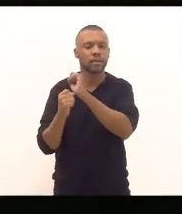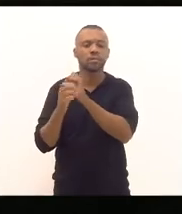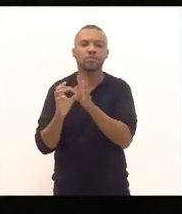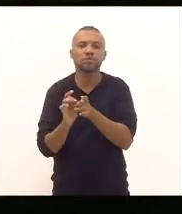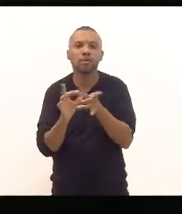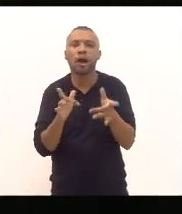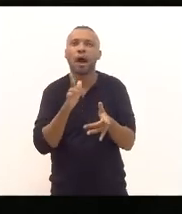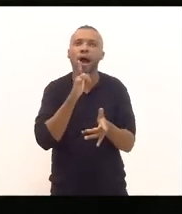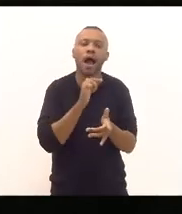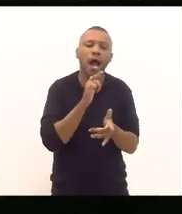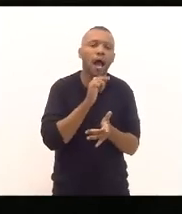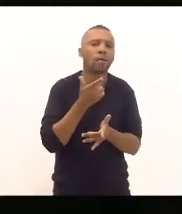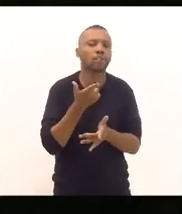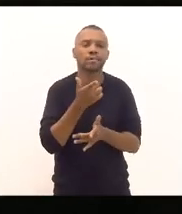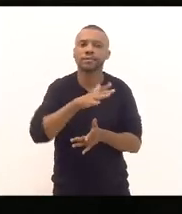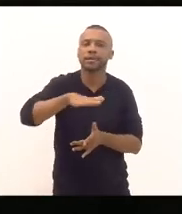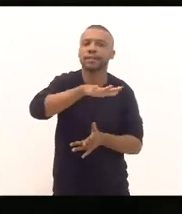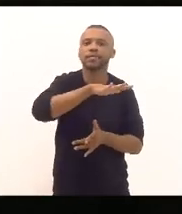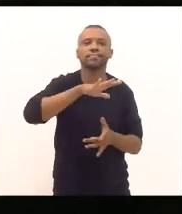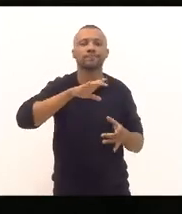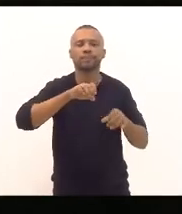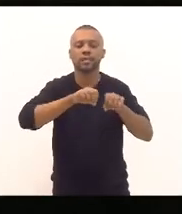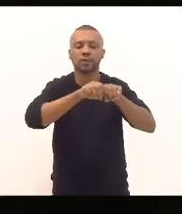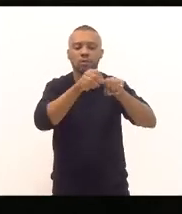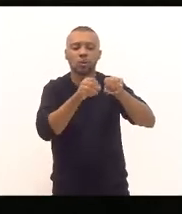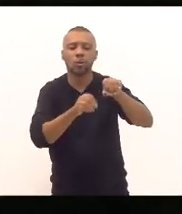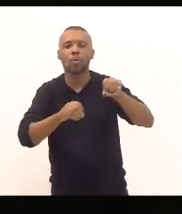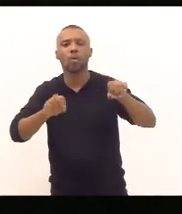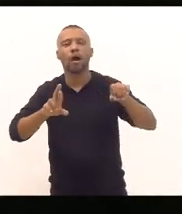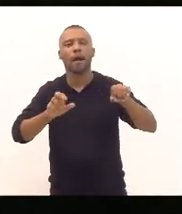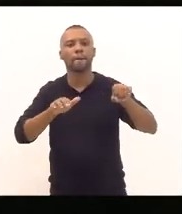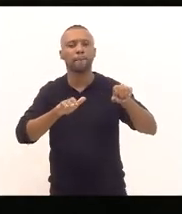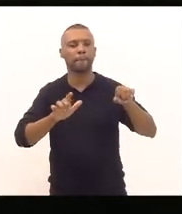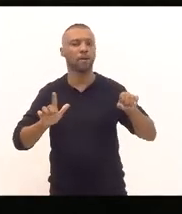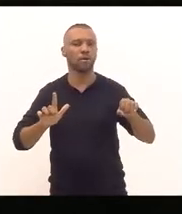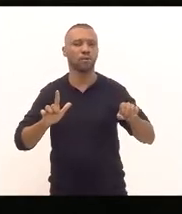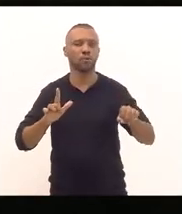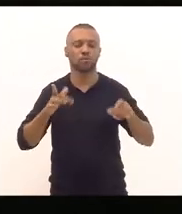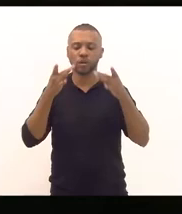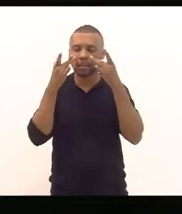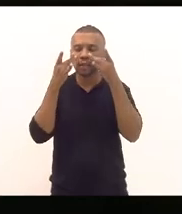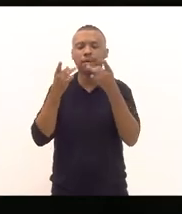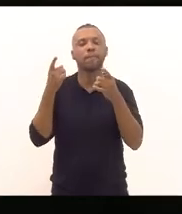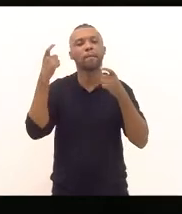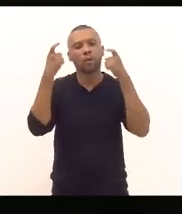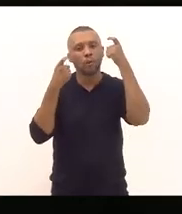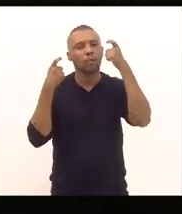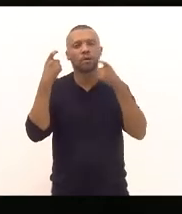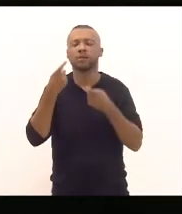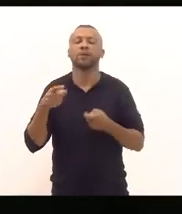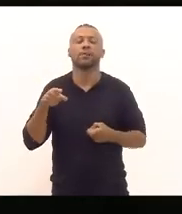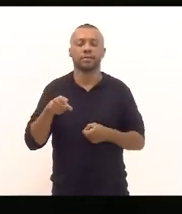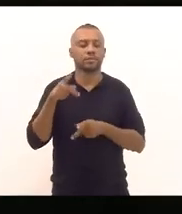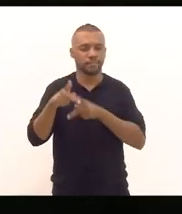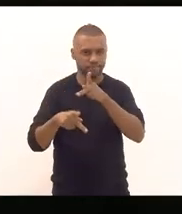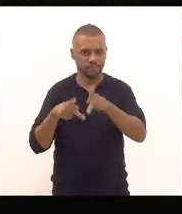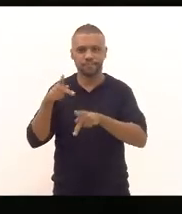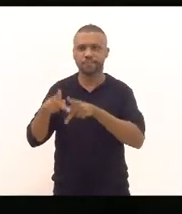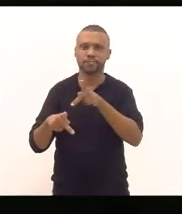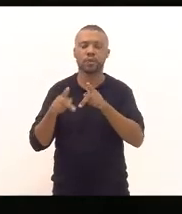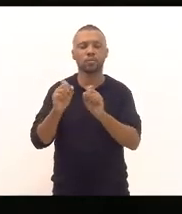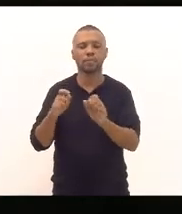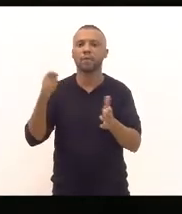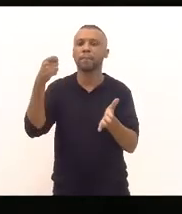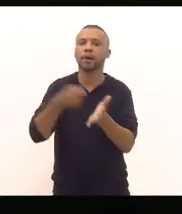disponibilizar ou não a água naquela rede naquele ramal e a nossa preocupação justamente essa que a população possa pagar